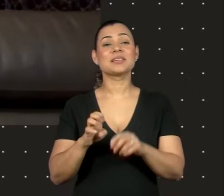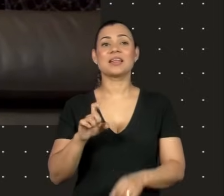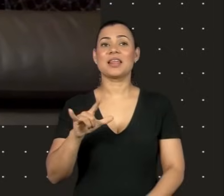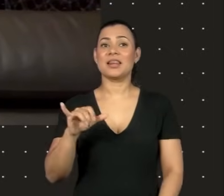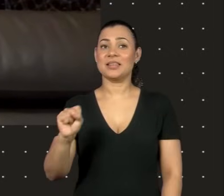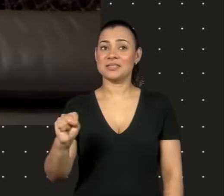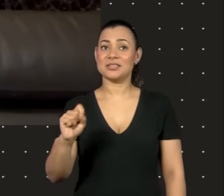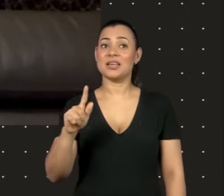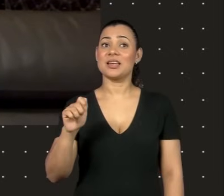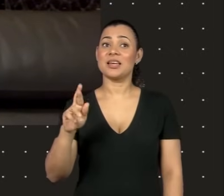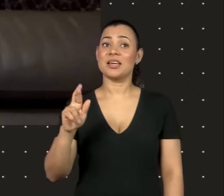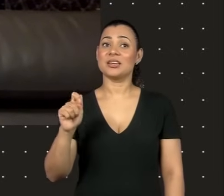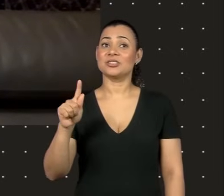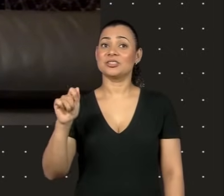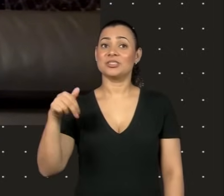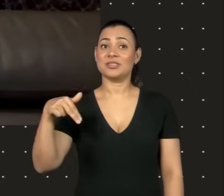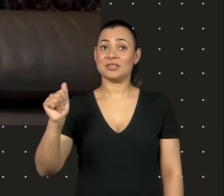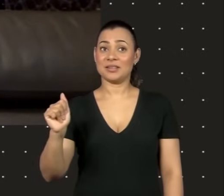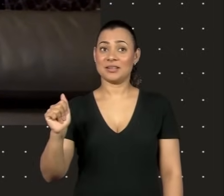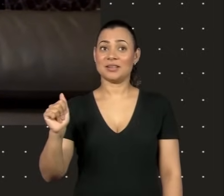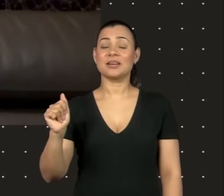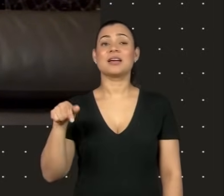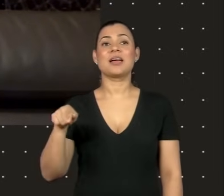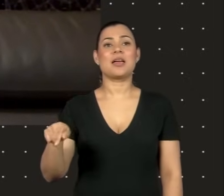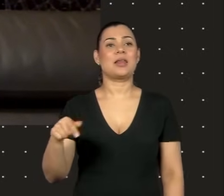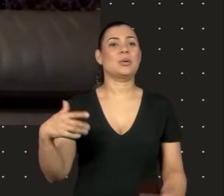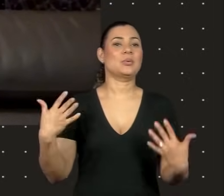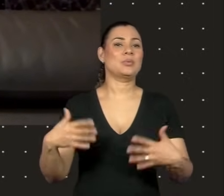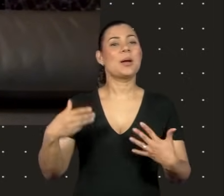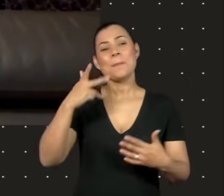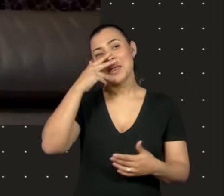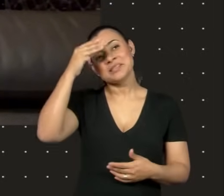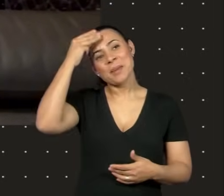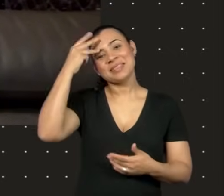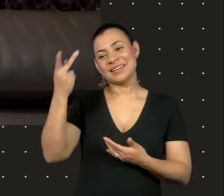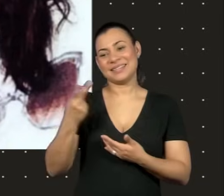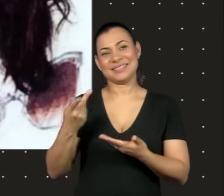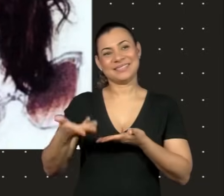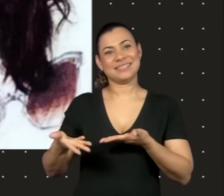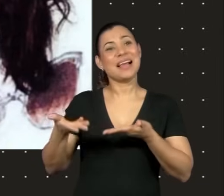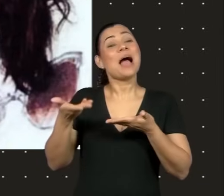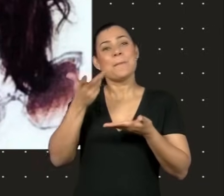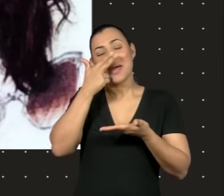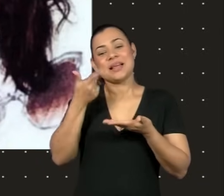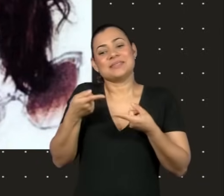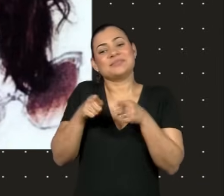Regina, que se tornou a madrinha da nossa